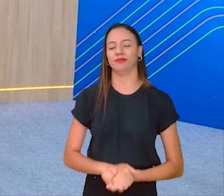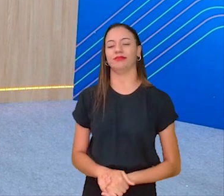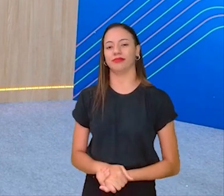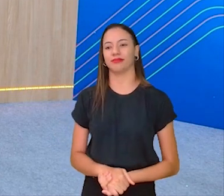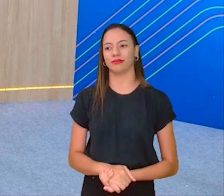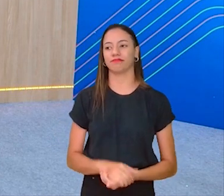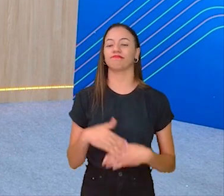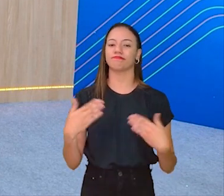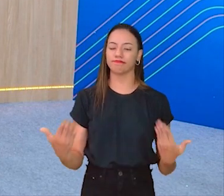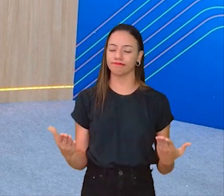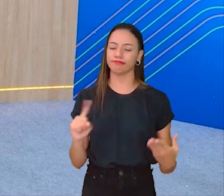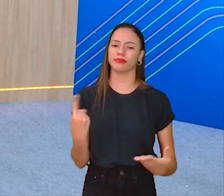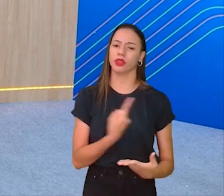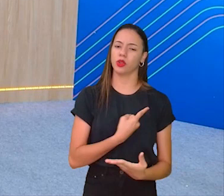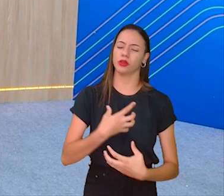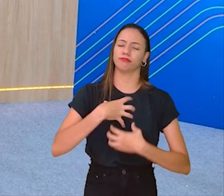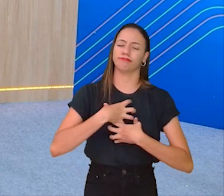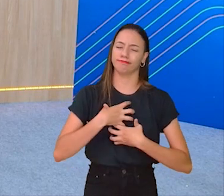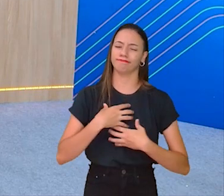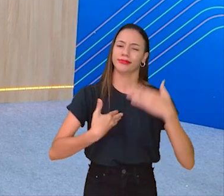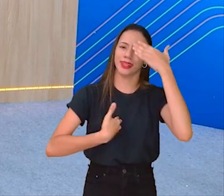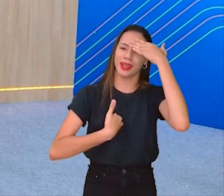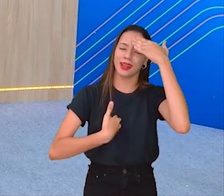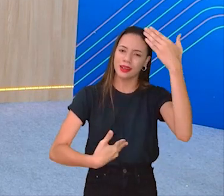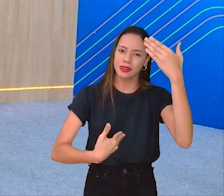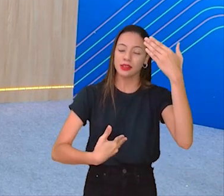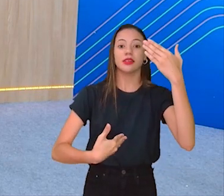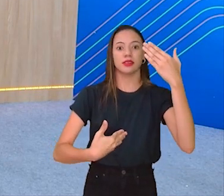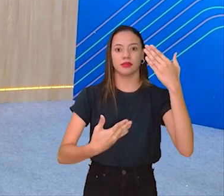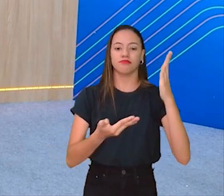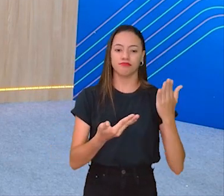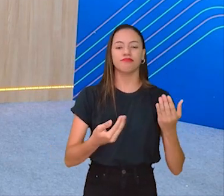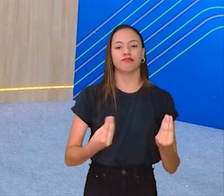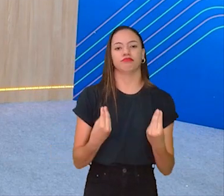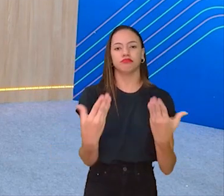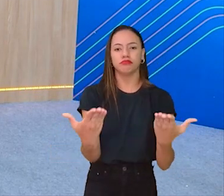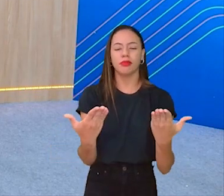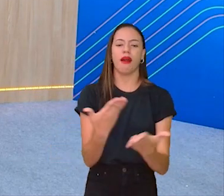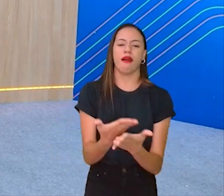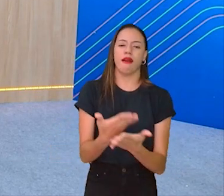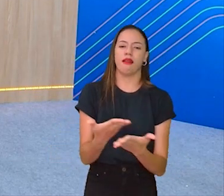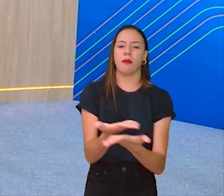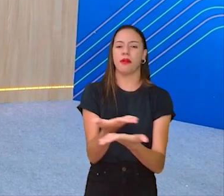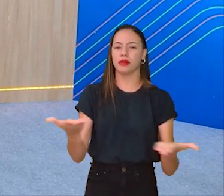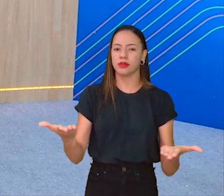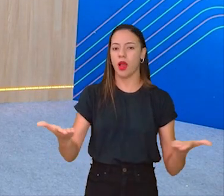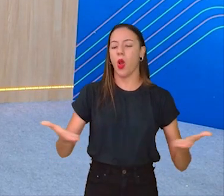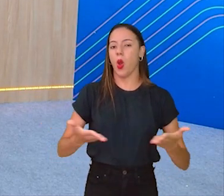ó, estamos aqui muito agradecidos por trazer essas aulas para vocês hoje.